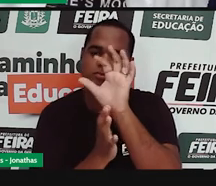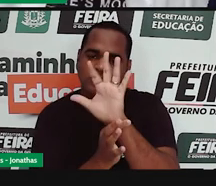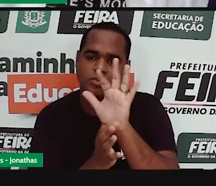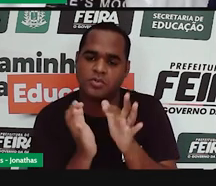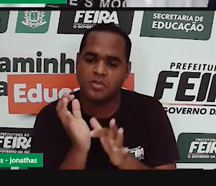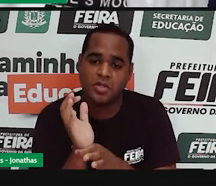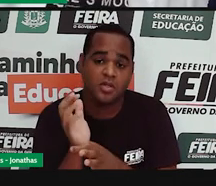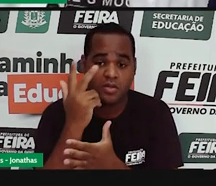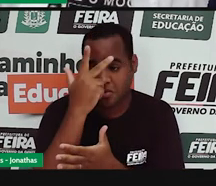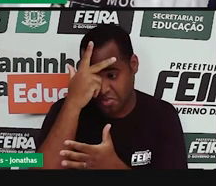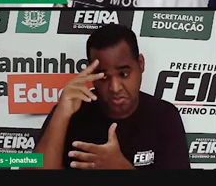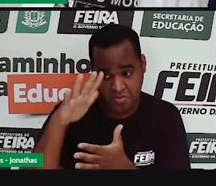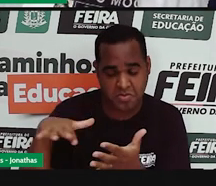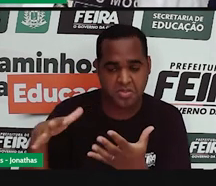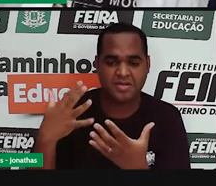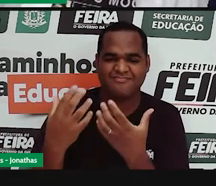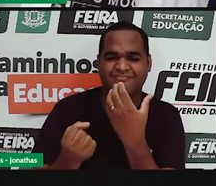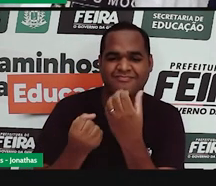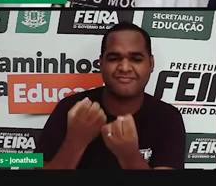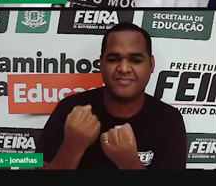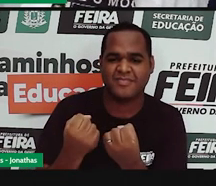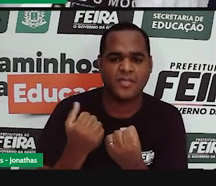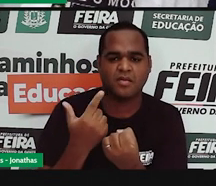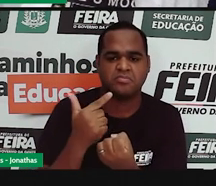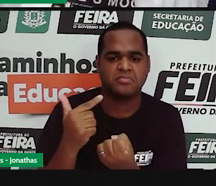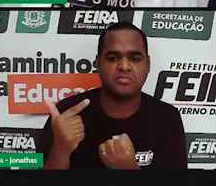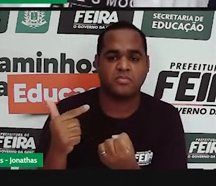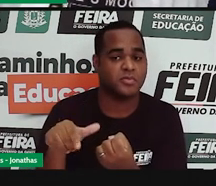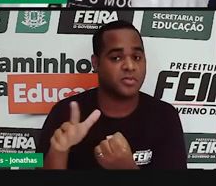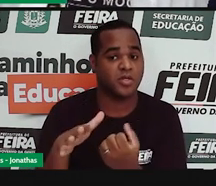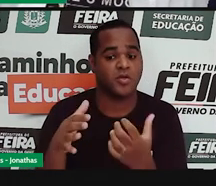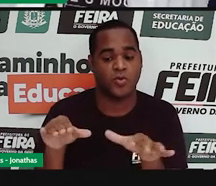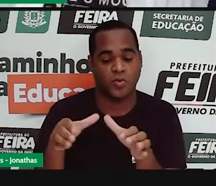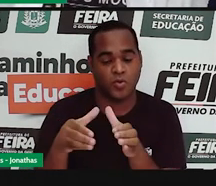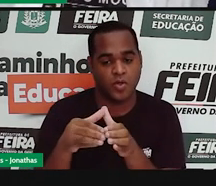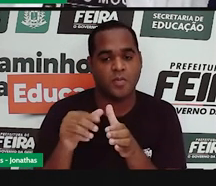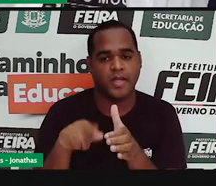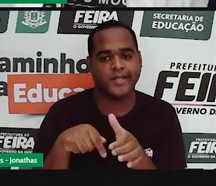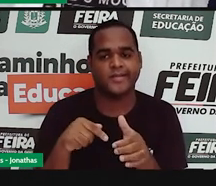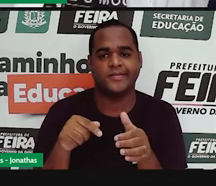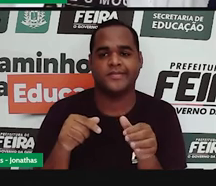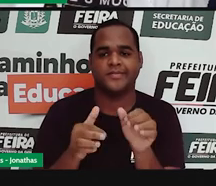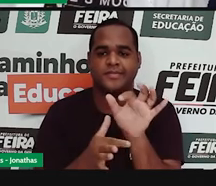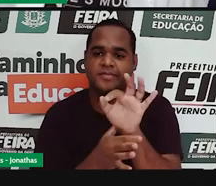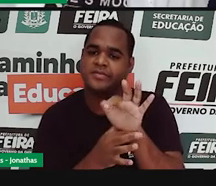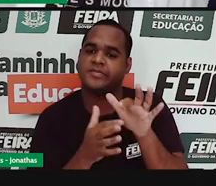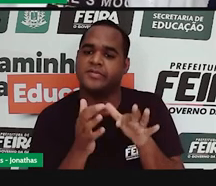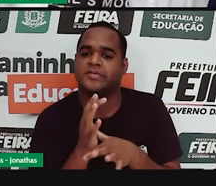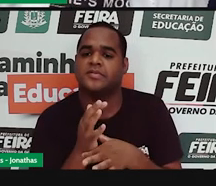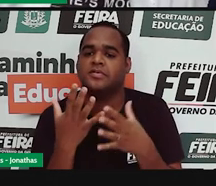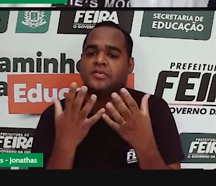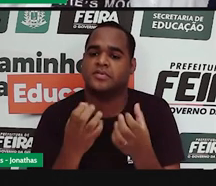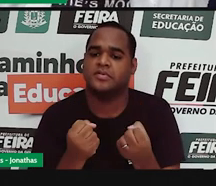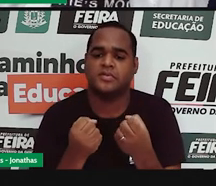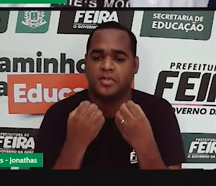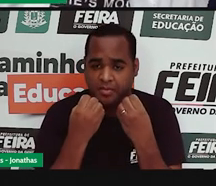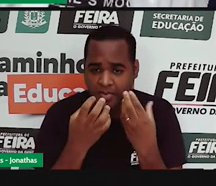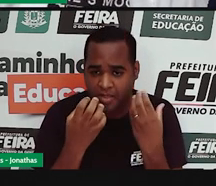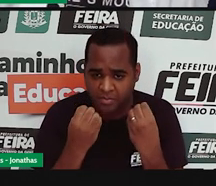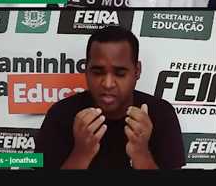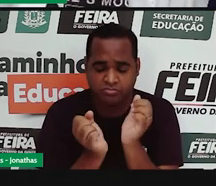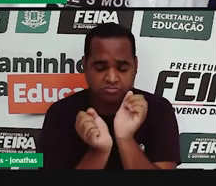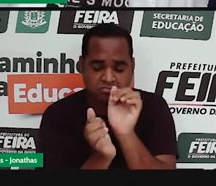pelo escravizado. Sempre entendam que o grupo escravizado, ele nunca aceita de bom grado a